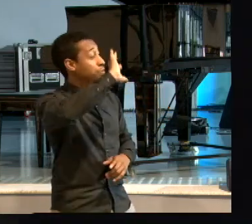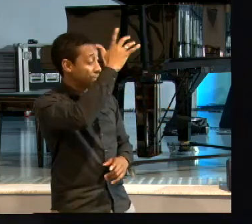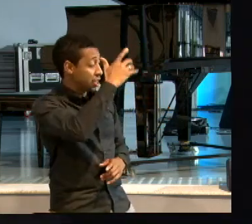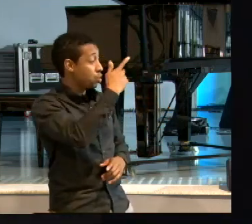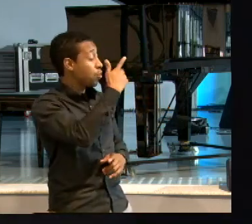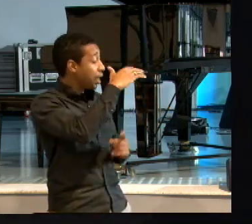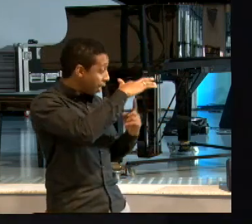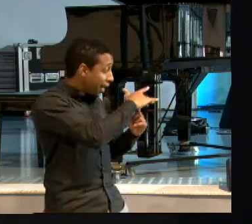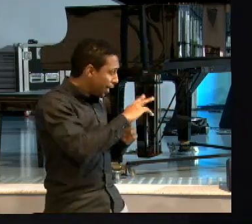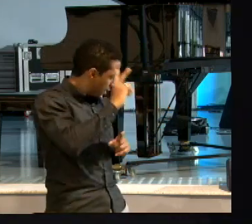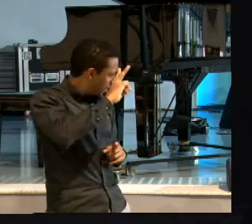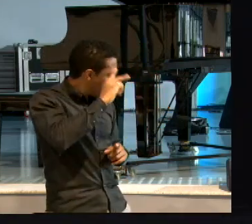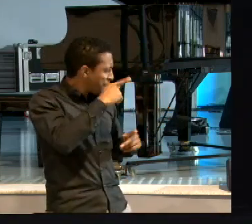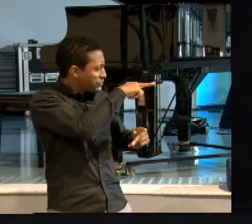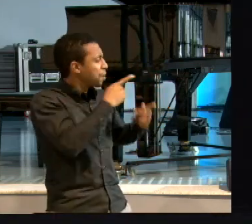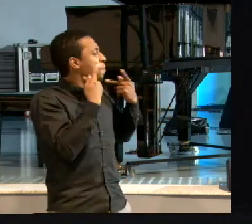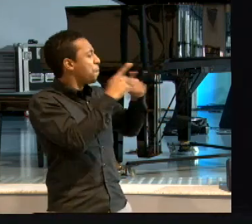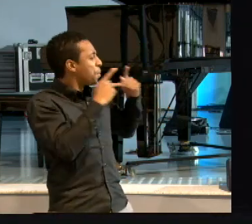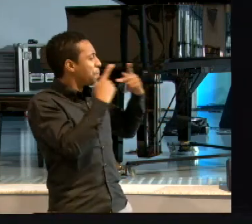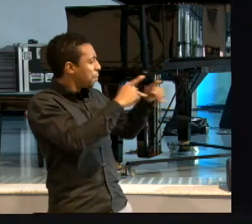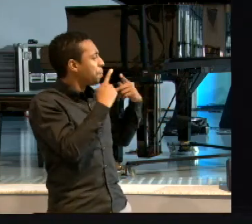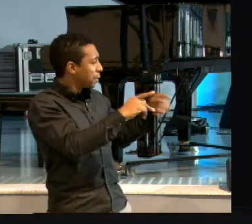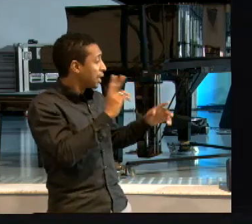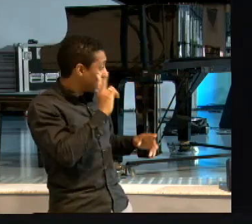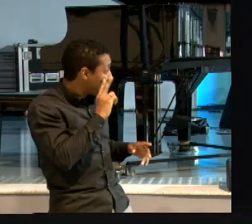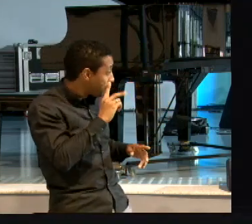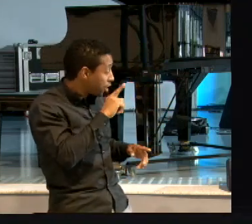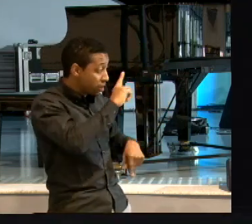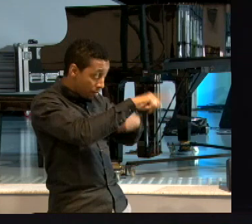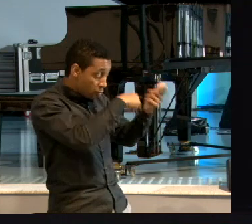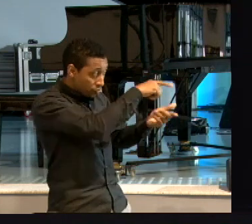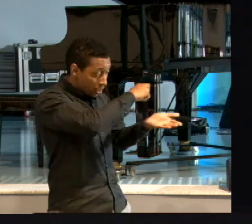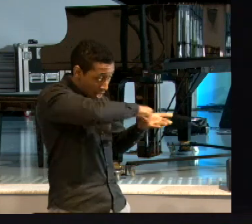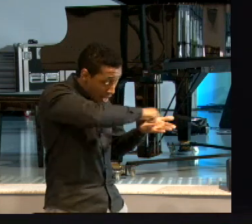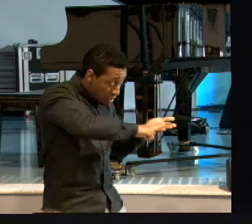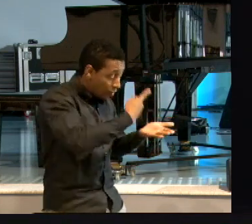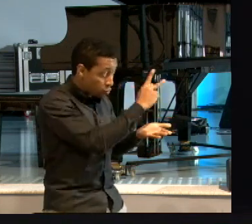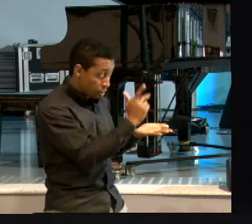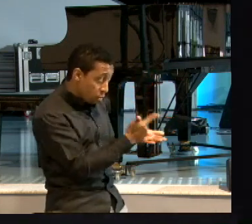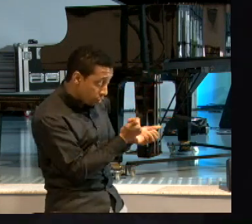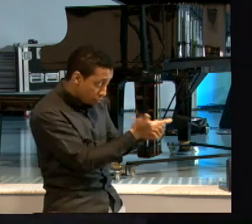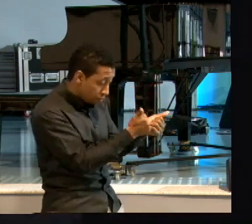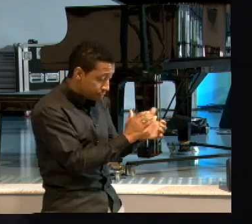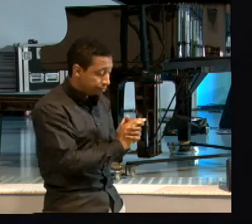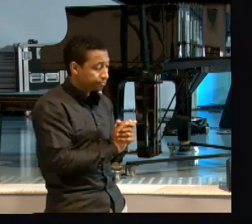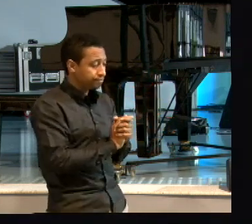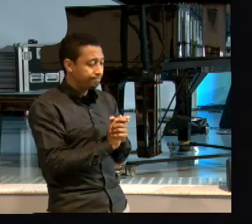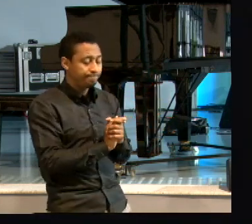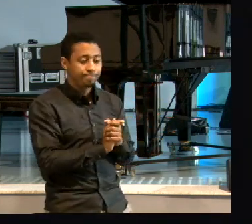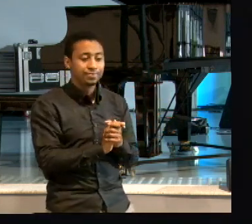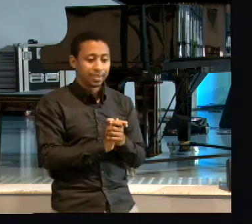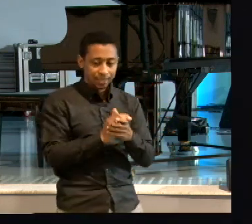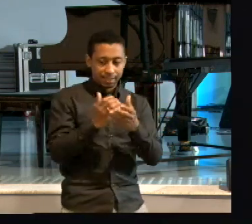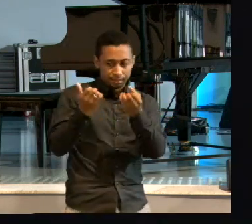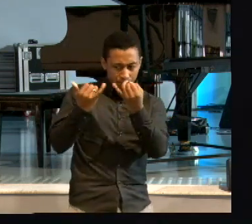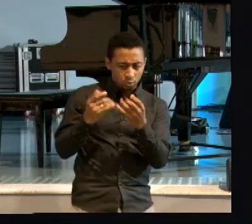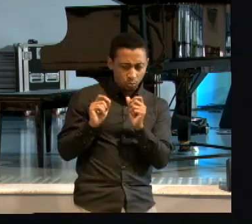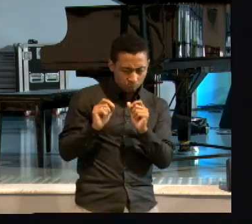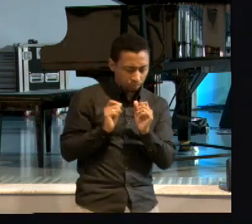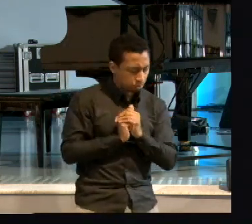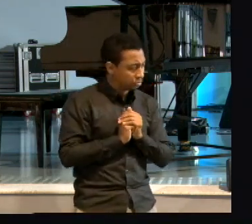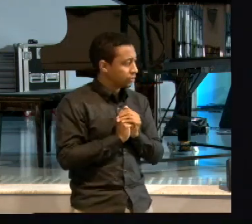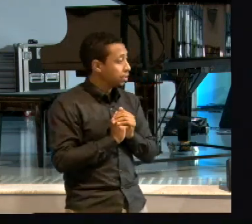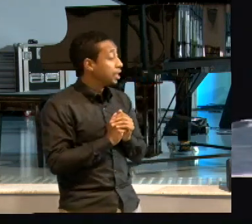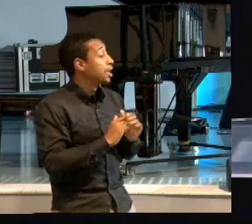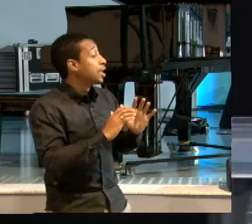suas pregações, escrever nos seus livros. Ele me disse, fazia mais de 9 meses que não chovia lá.